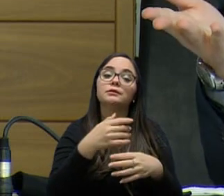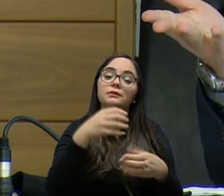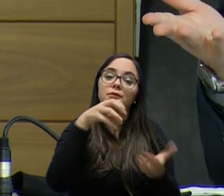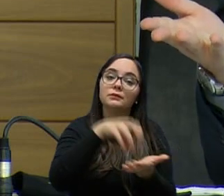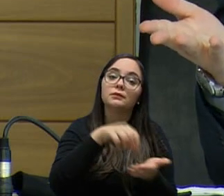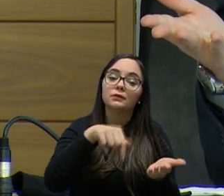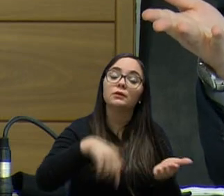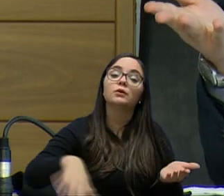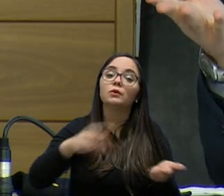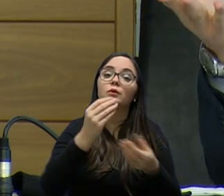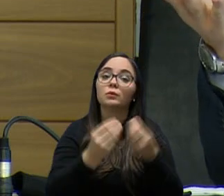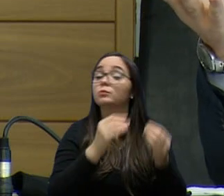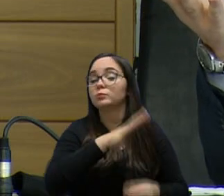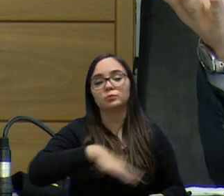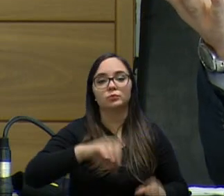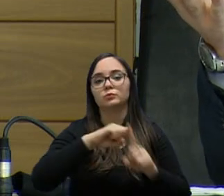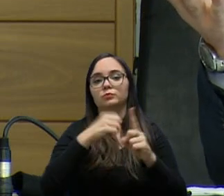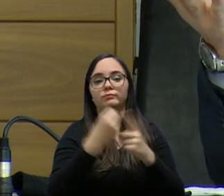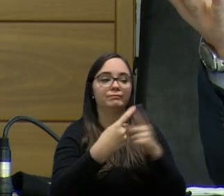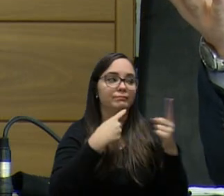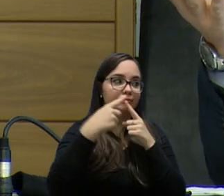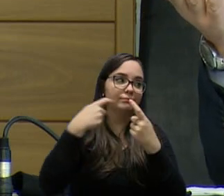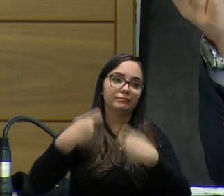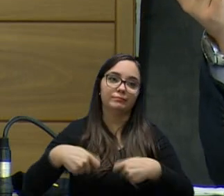a sociedade e